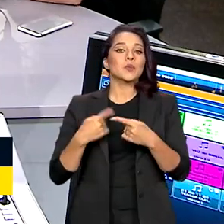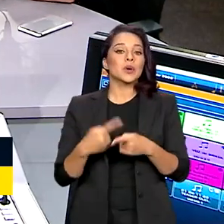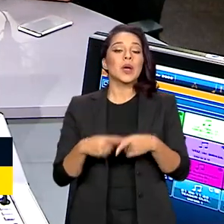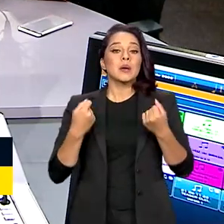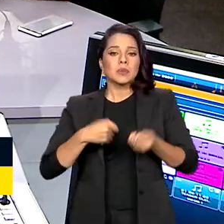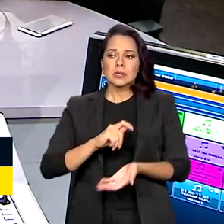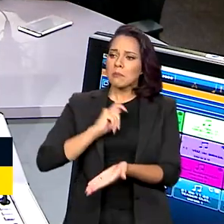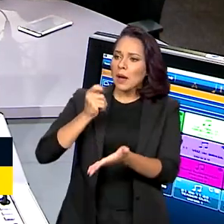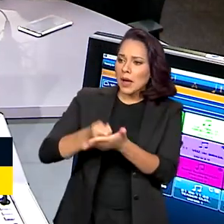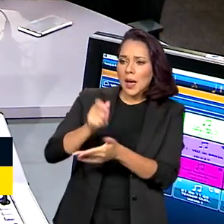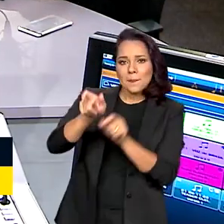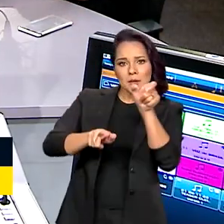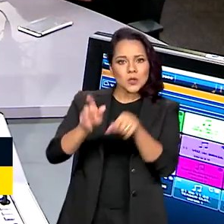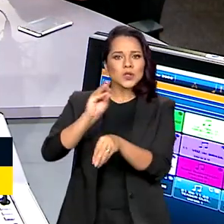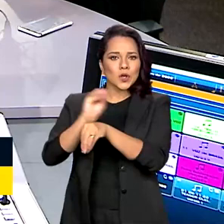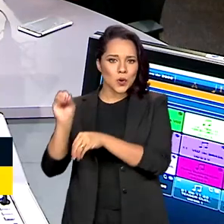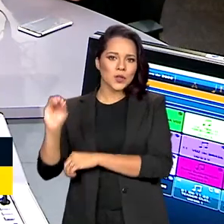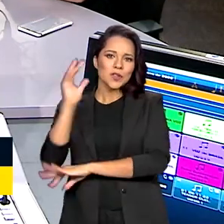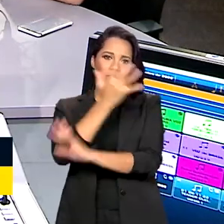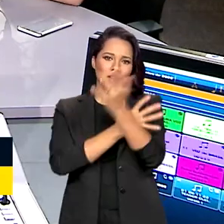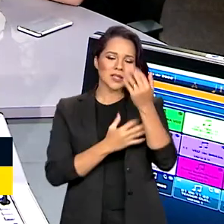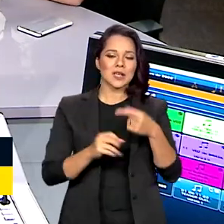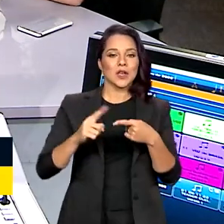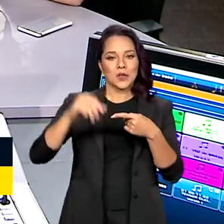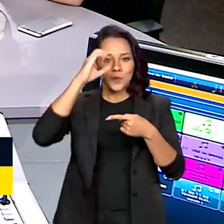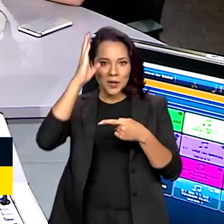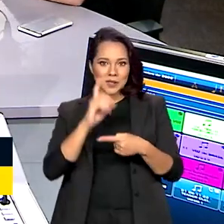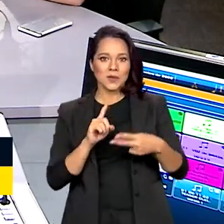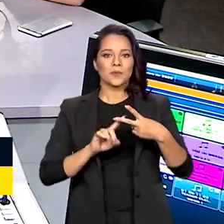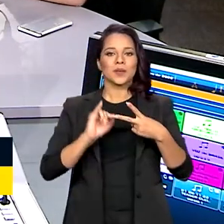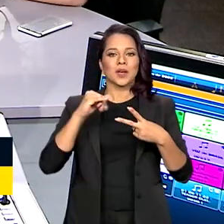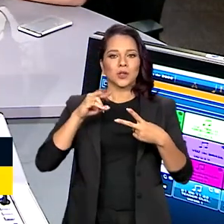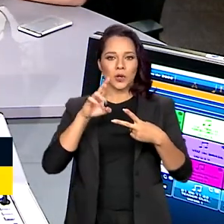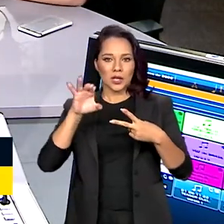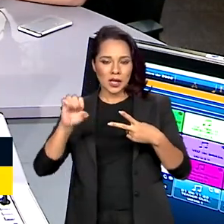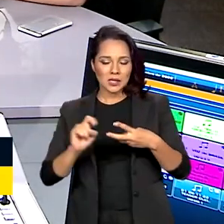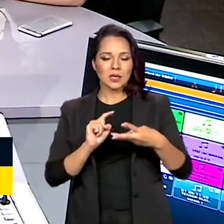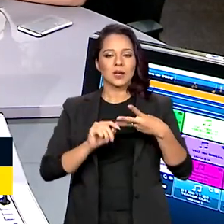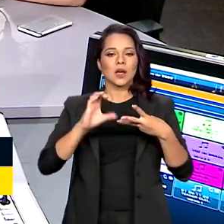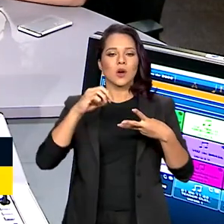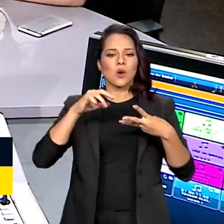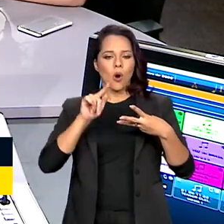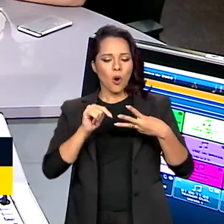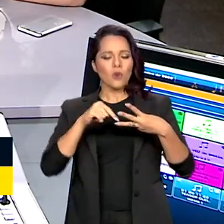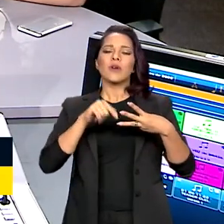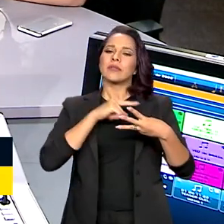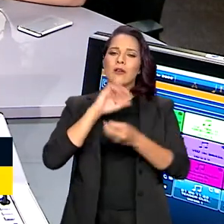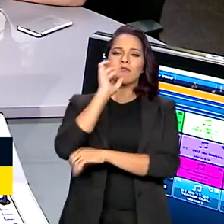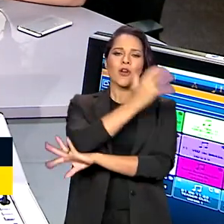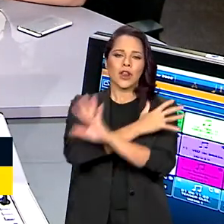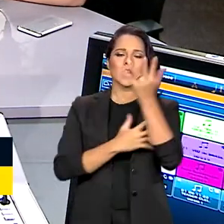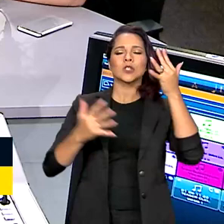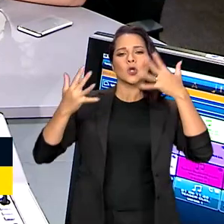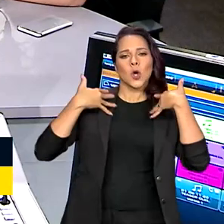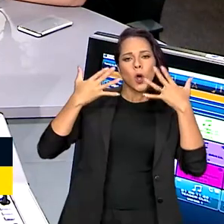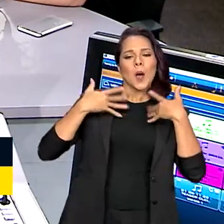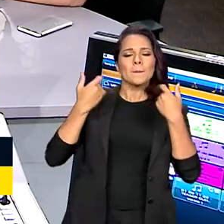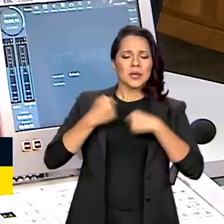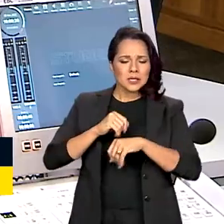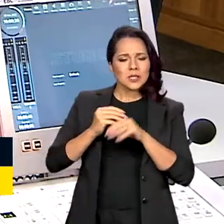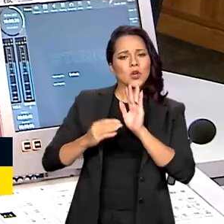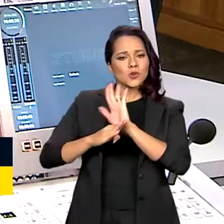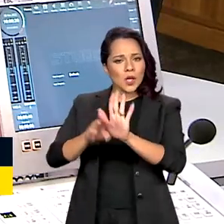precisa remunerar quem cuida de floresta. E o Brasil, a Indonésia e o Congo têm esse ativo. Essas florestas tropicais que precisam ser remuneradas